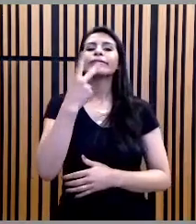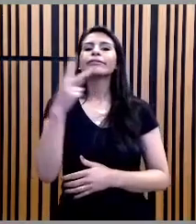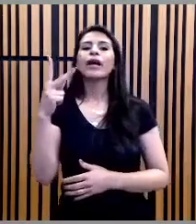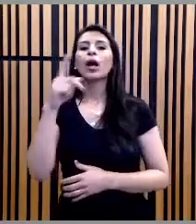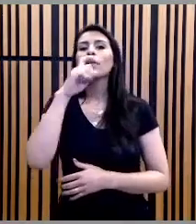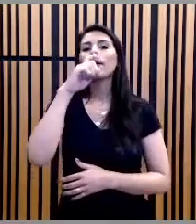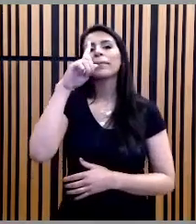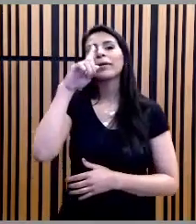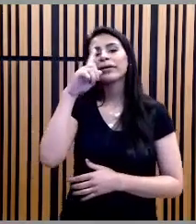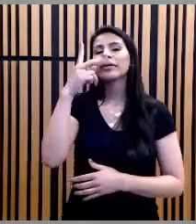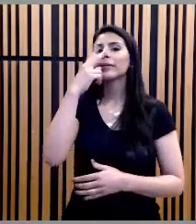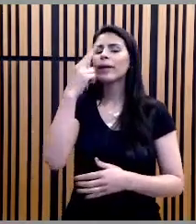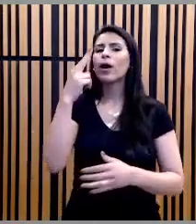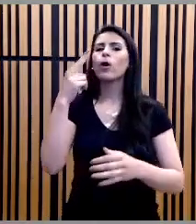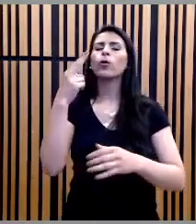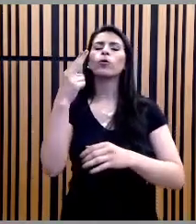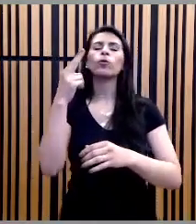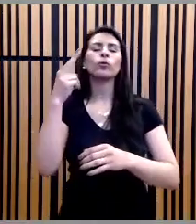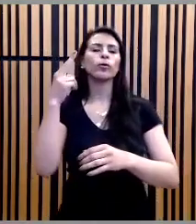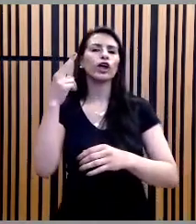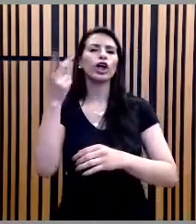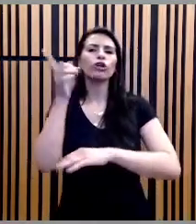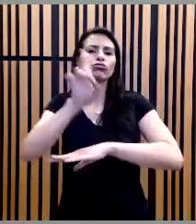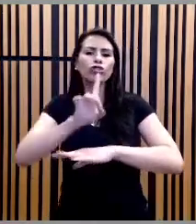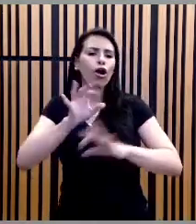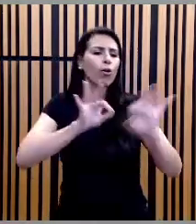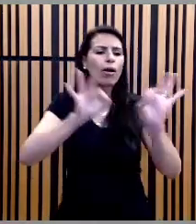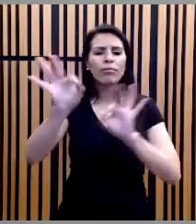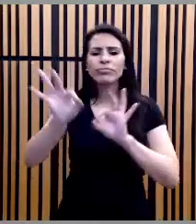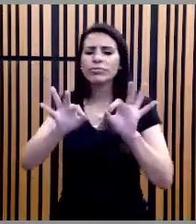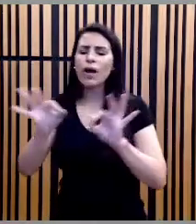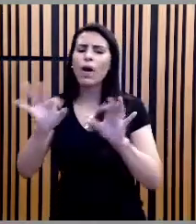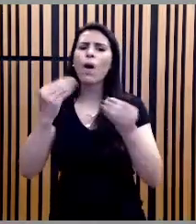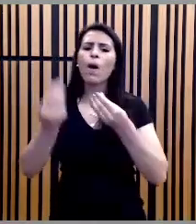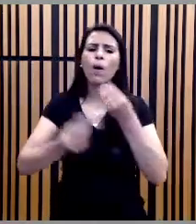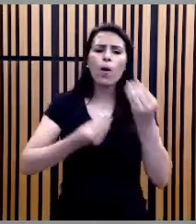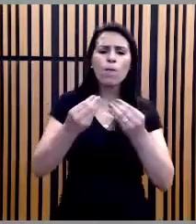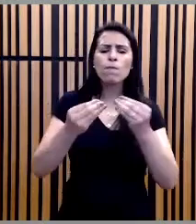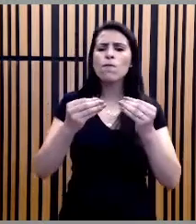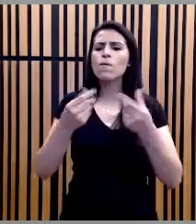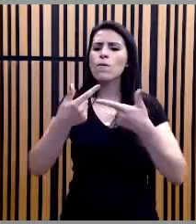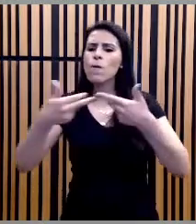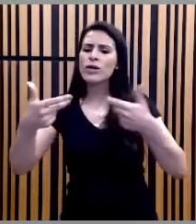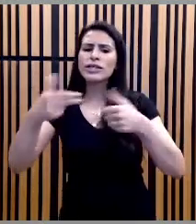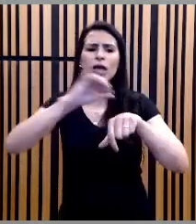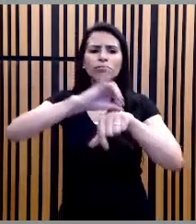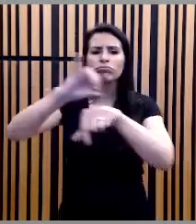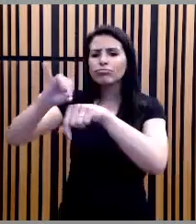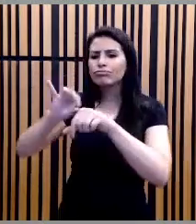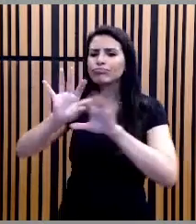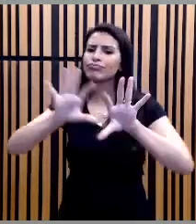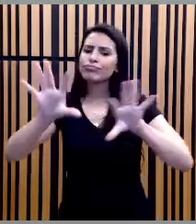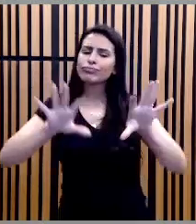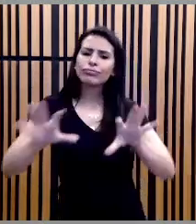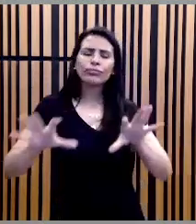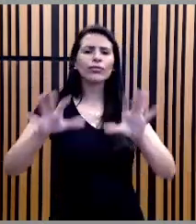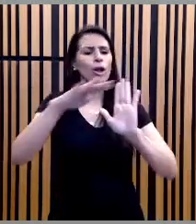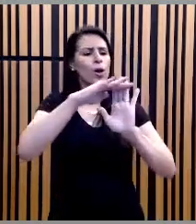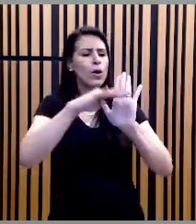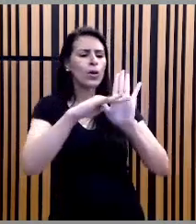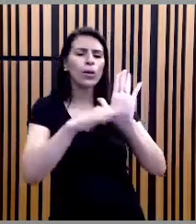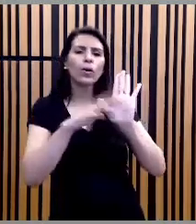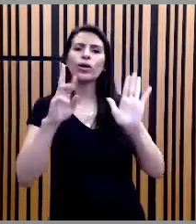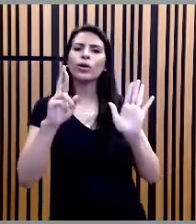como colocar as coisas no lugar, como se fazer uma rotina, né? E isso é muito importante. A Unisinos,